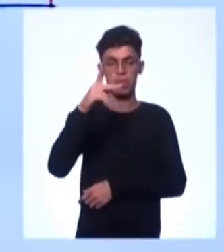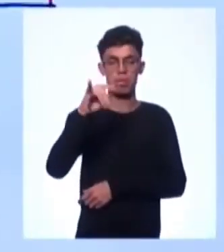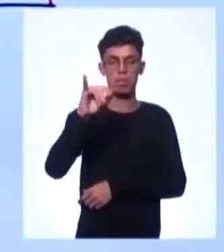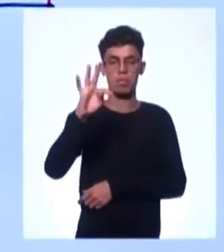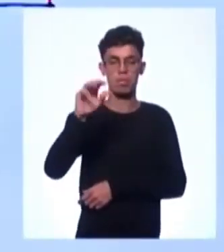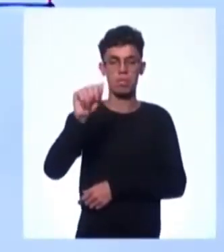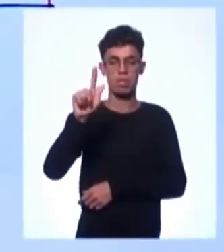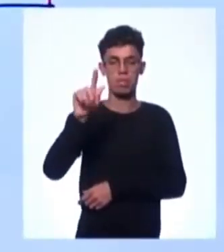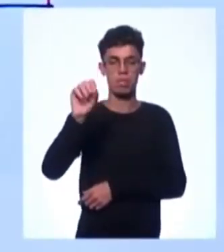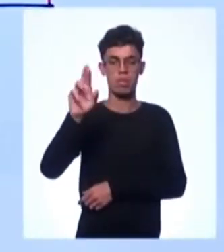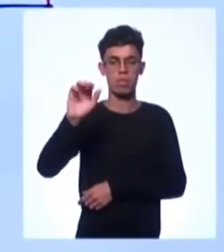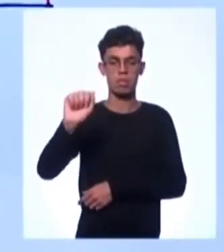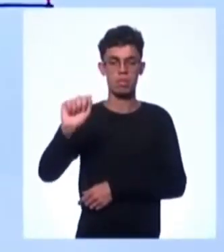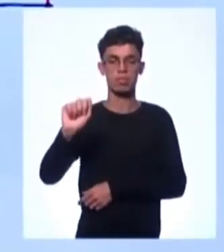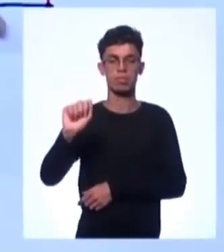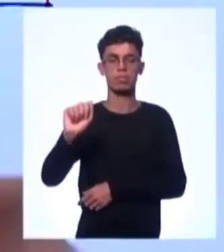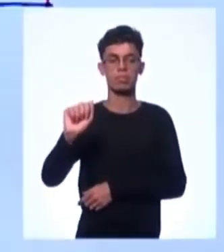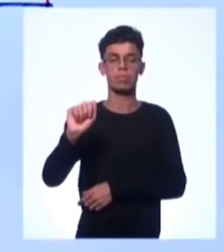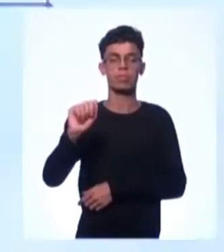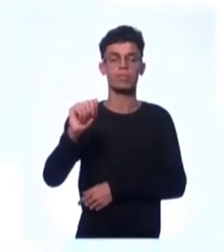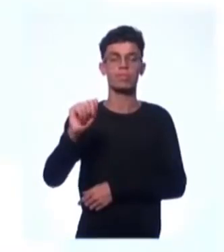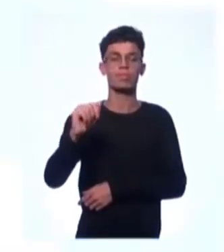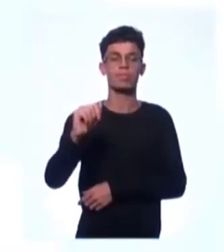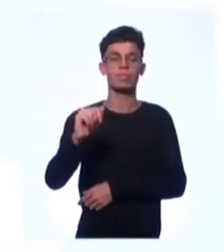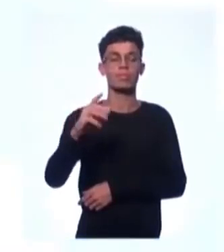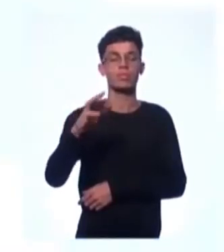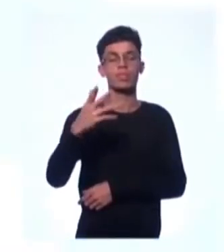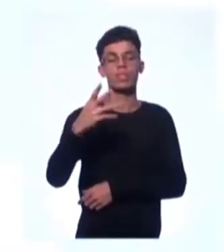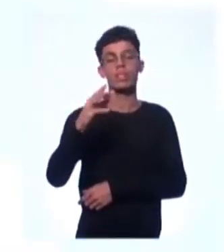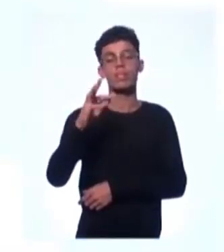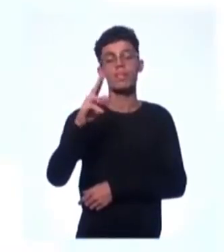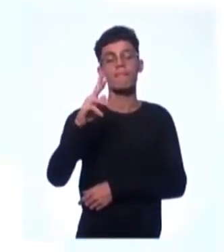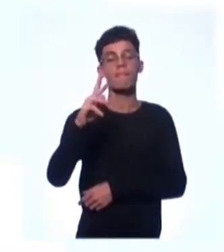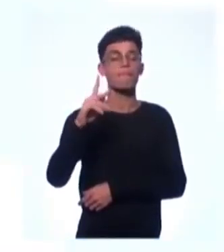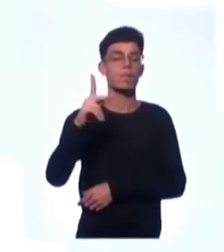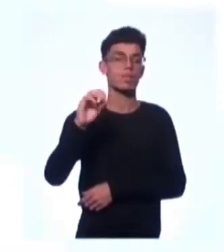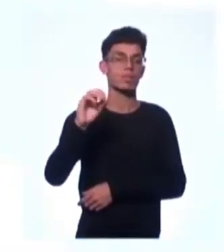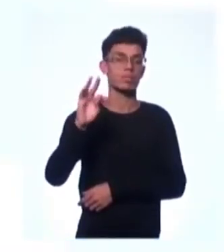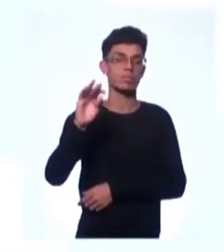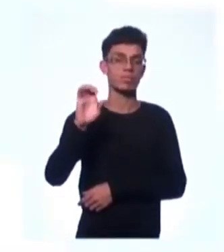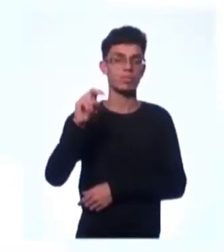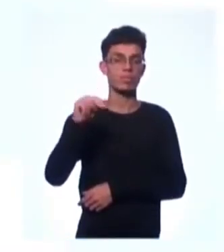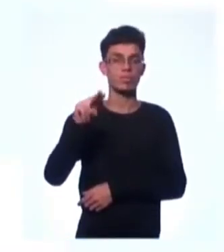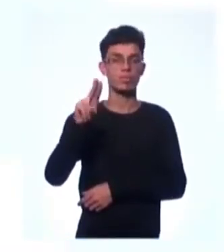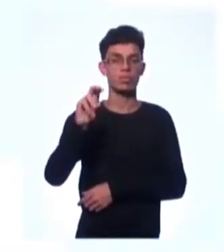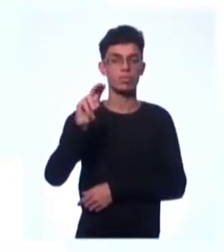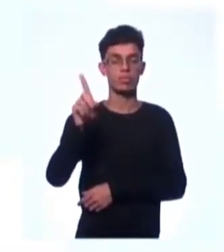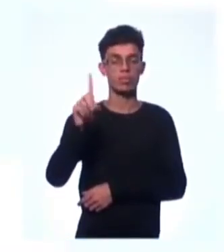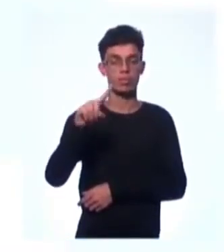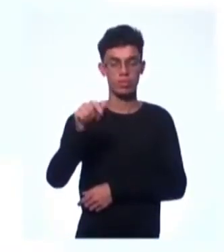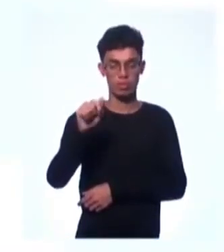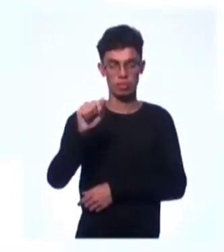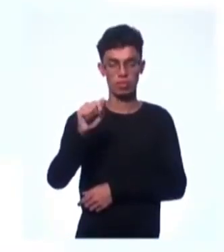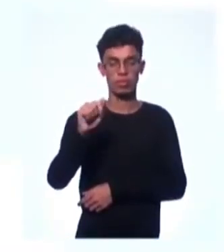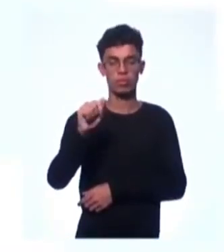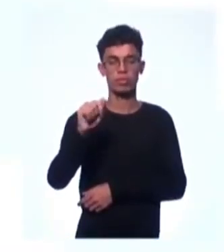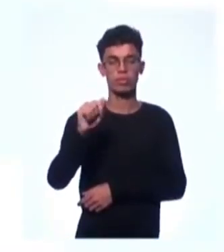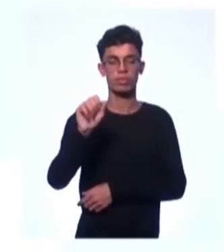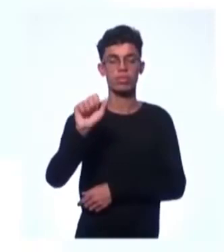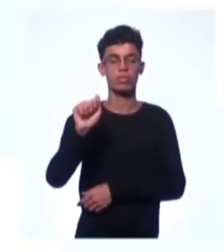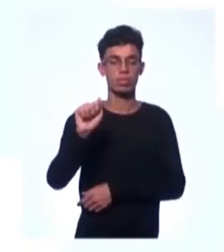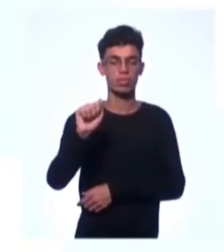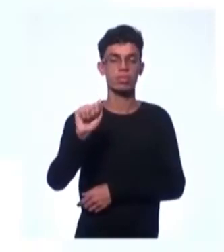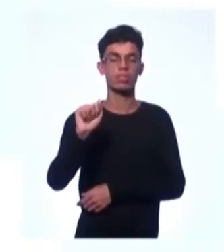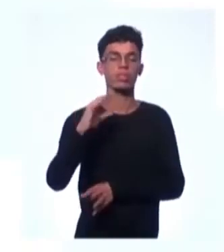triângulo retângulo, né? A parte maior chama de hipotenusa, que seria aqui o nosso vetor resultante, né, Fábio? Isso, E aí vai ser a soma